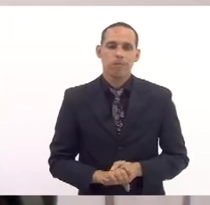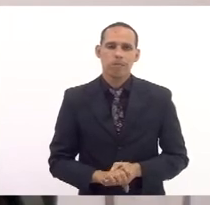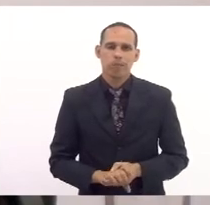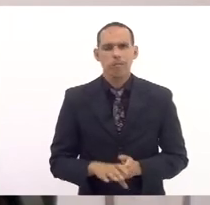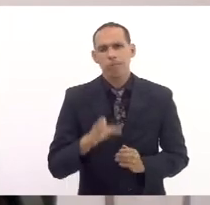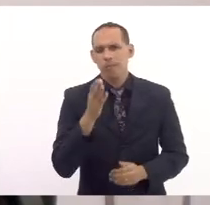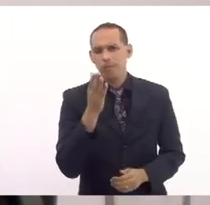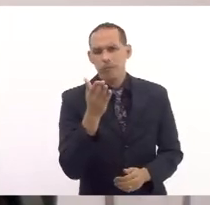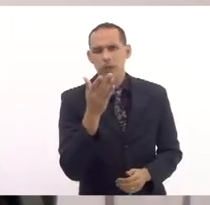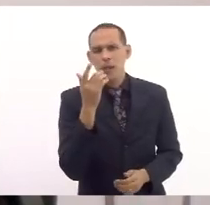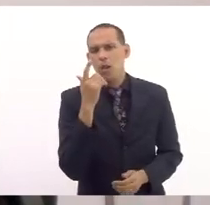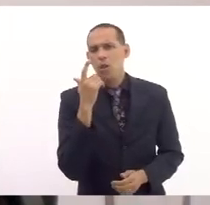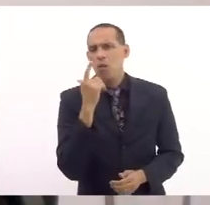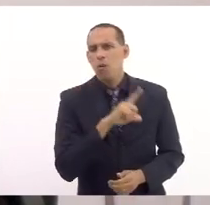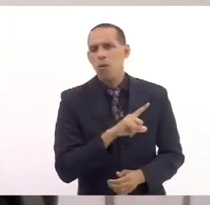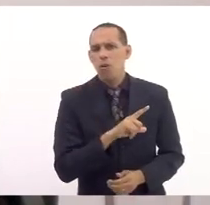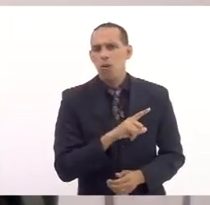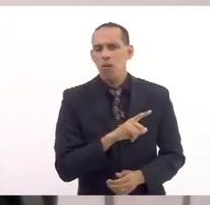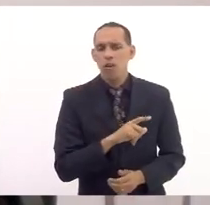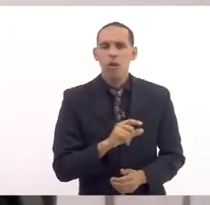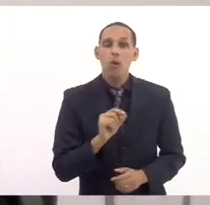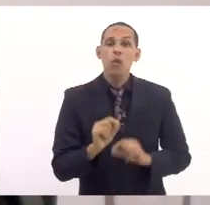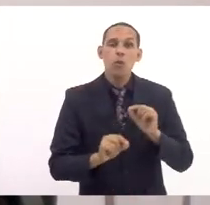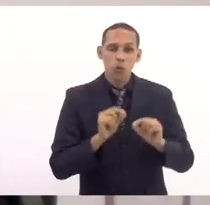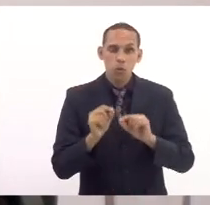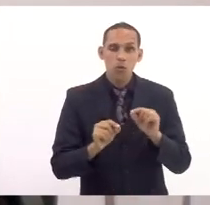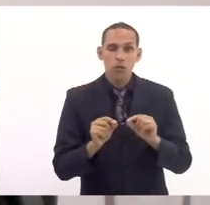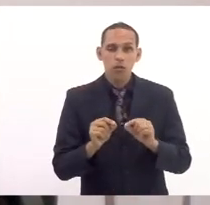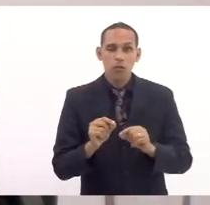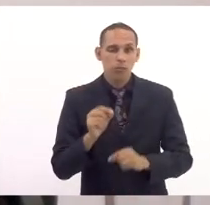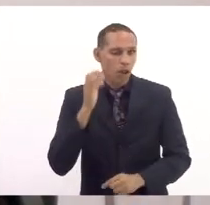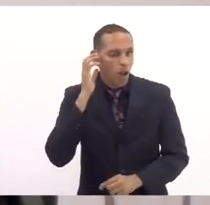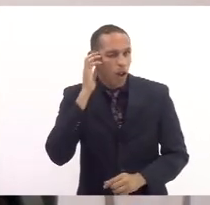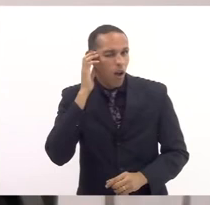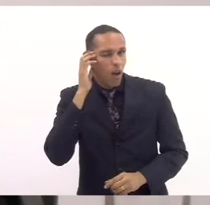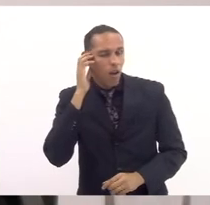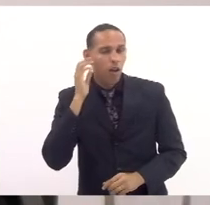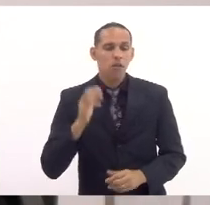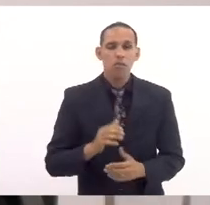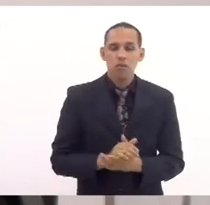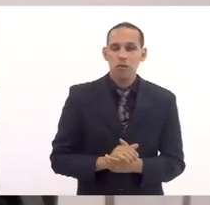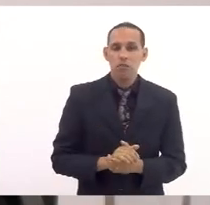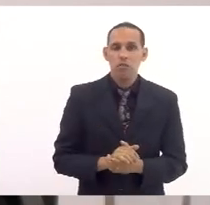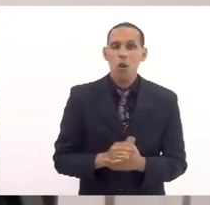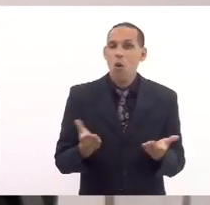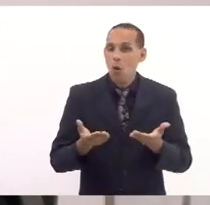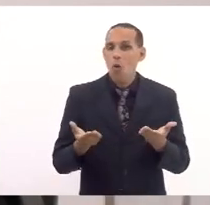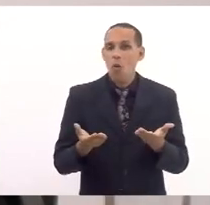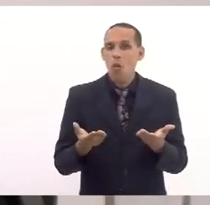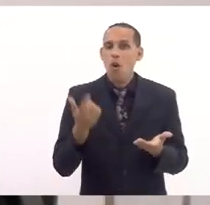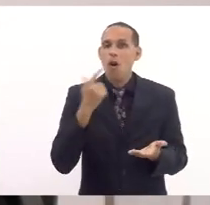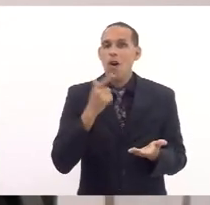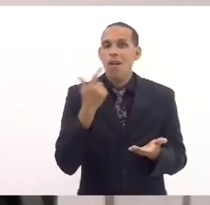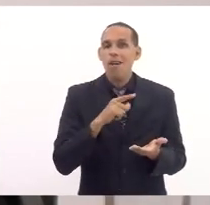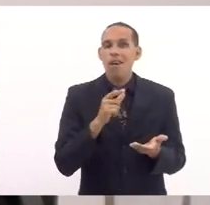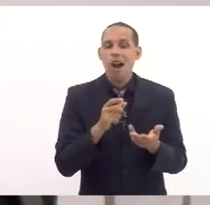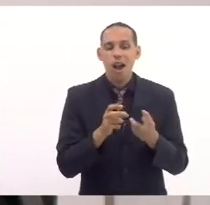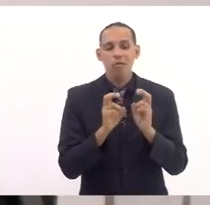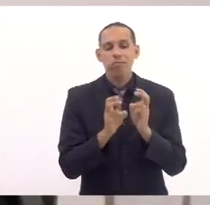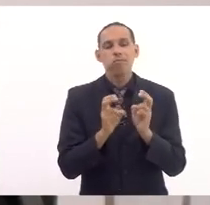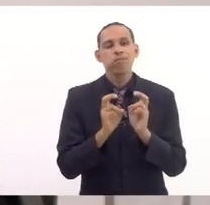senhor conseguiu, através de rádio, fazer com que o sistema hoje funcionasse